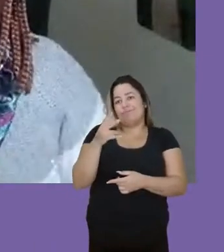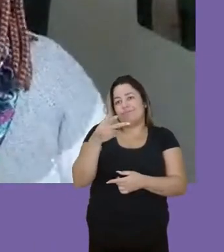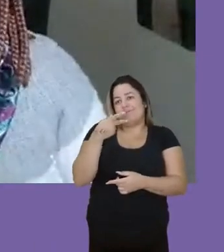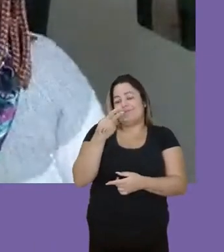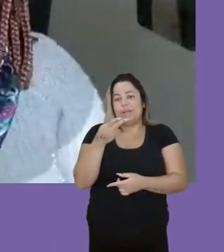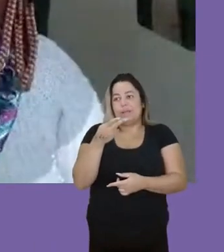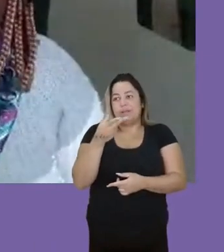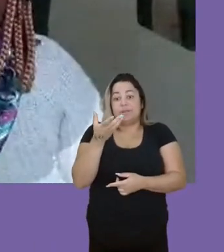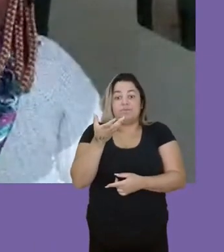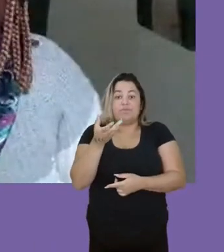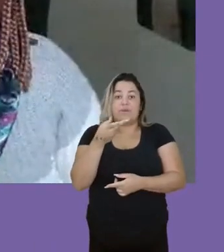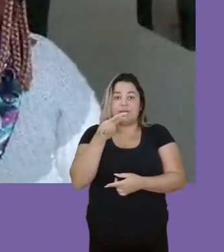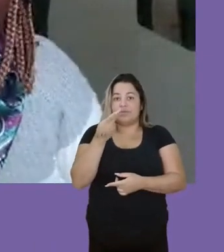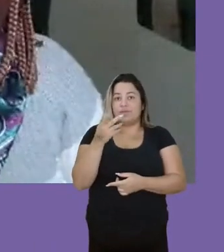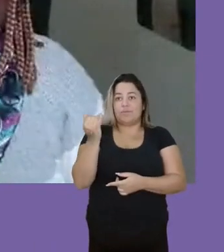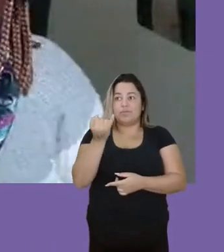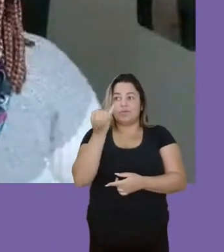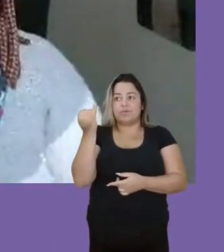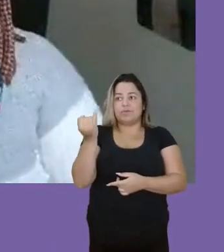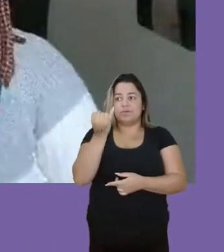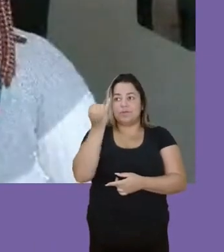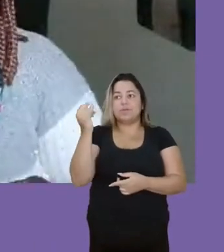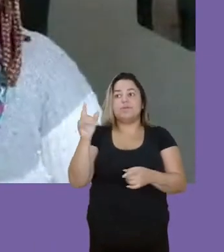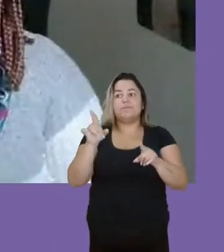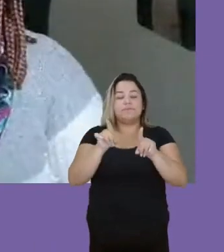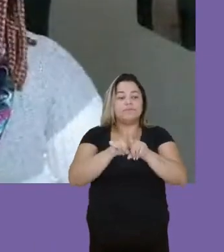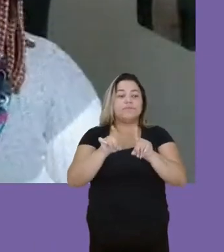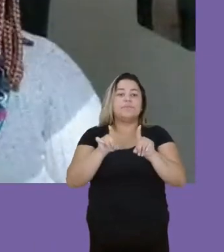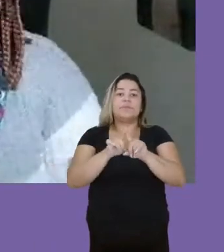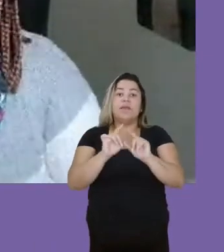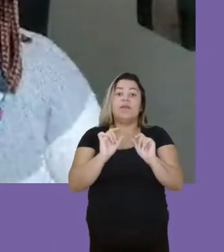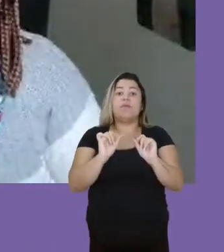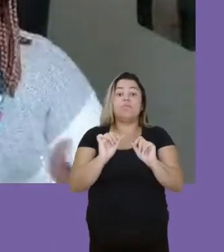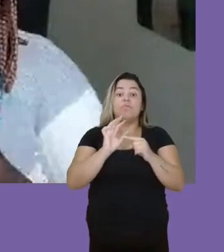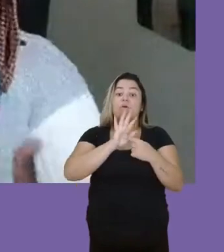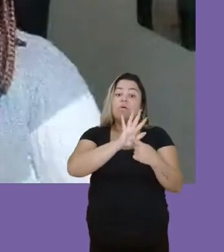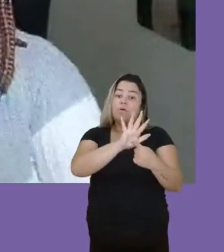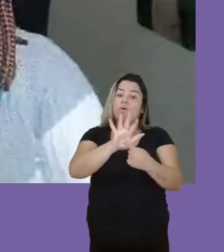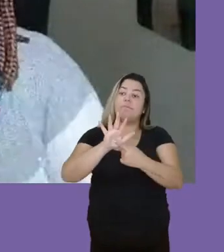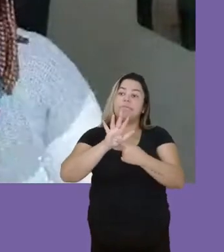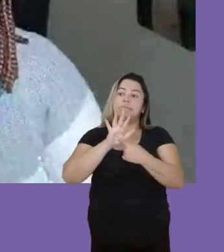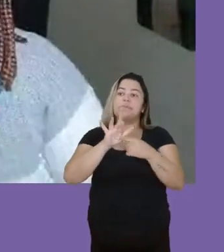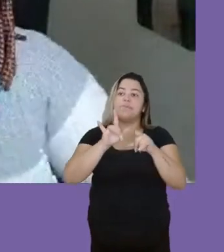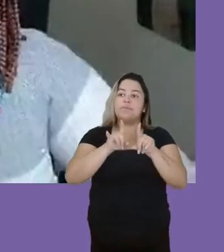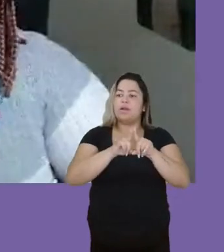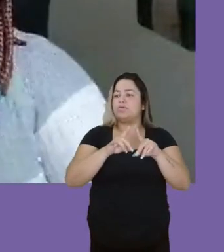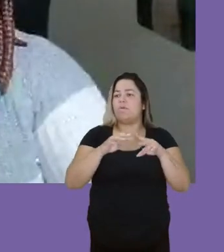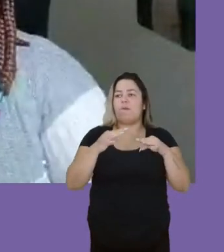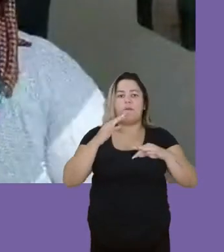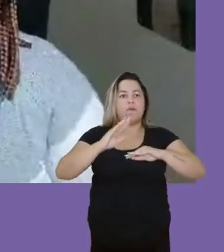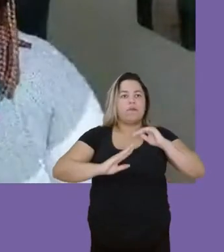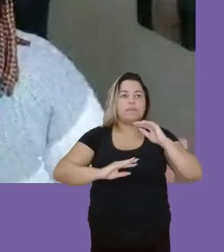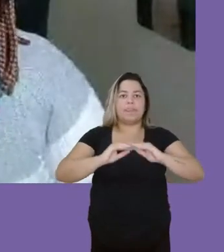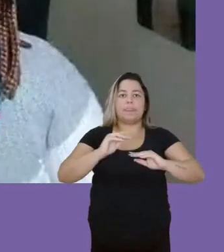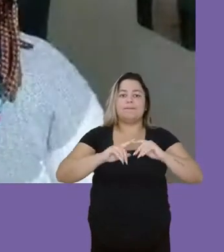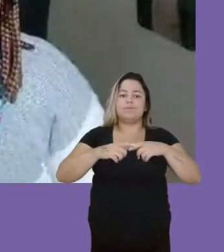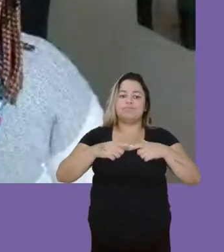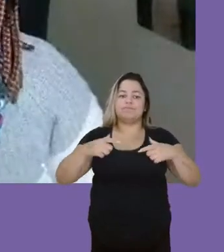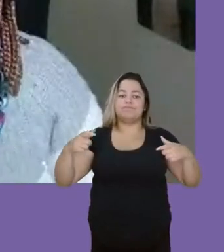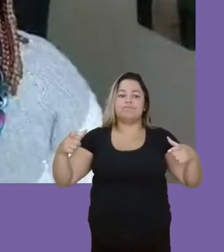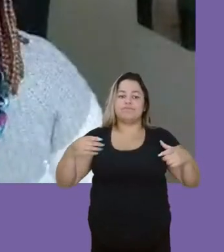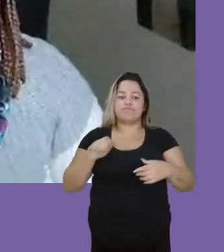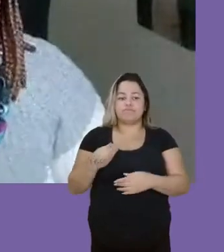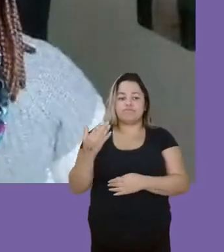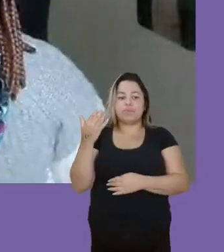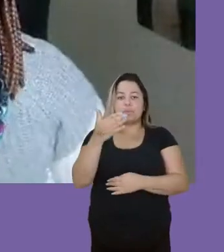assim, né, elas compreendiam a importância, foram fazer a defesa, então isso mostra um pouco que é importante de qualquer forma a ampliação da presença